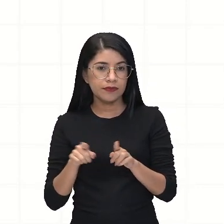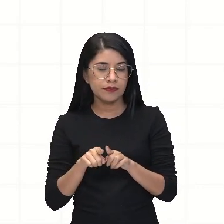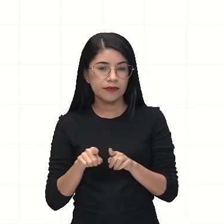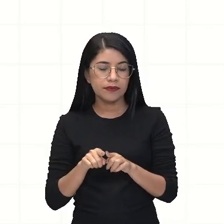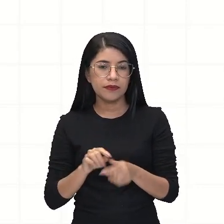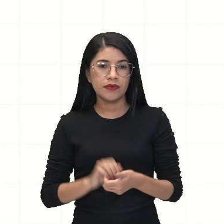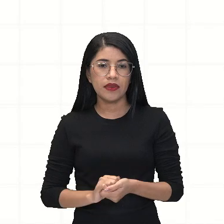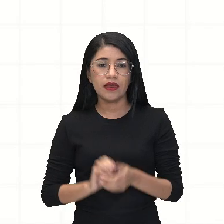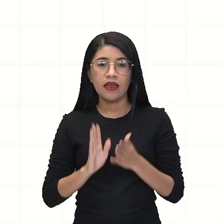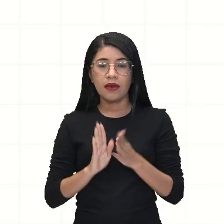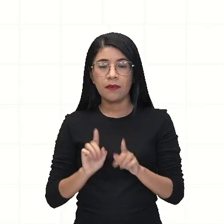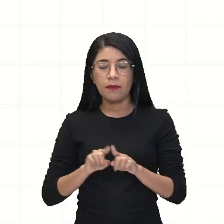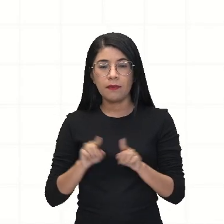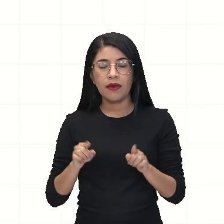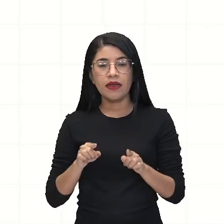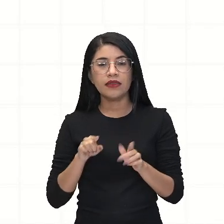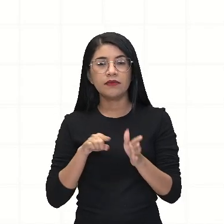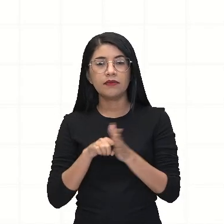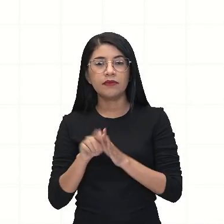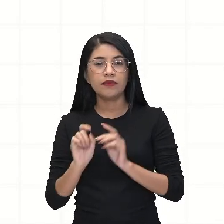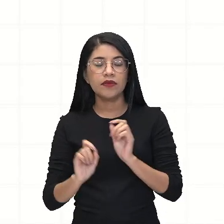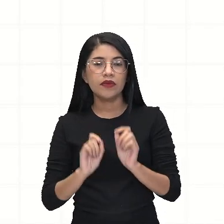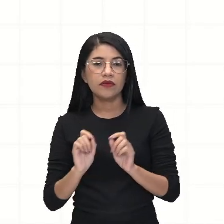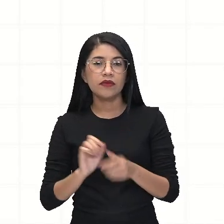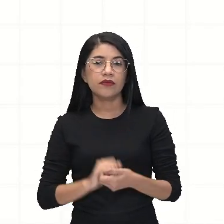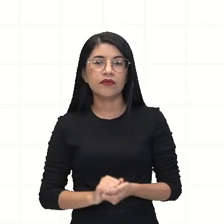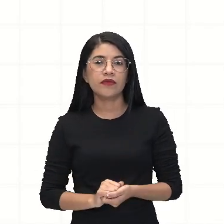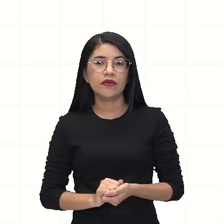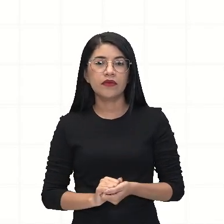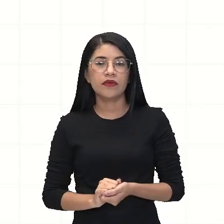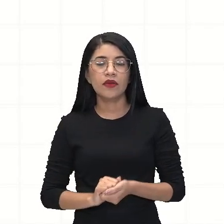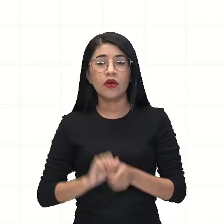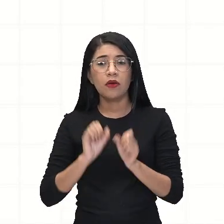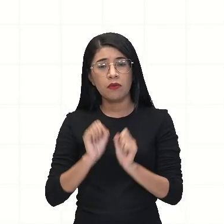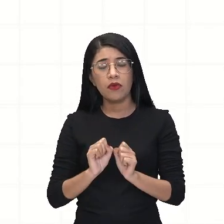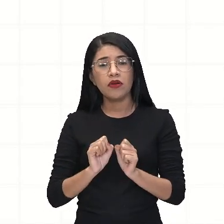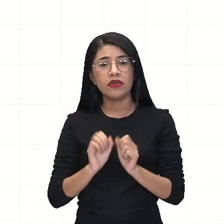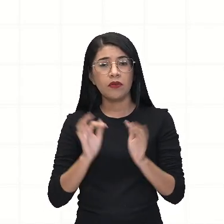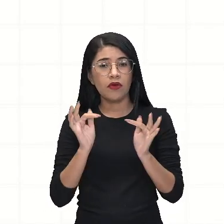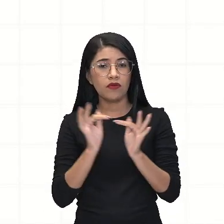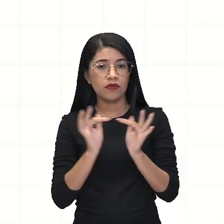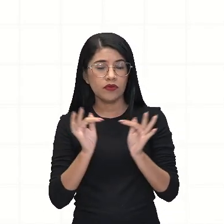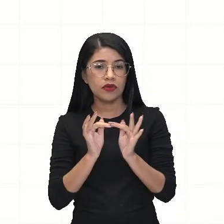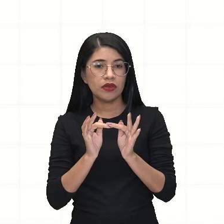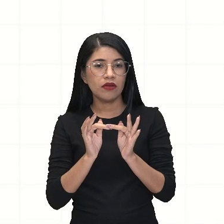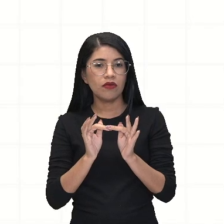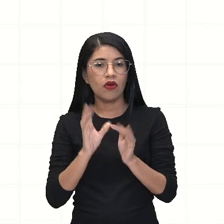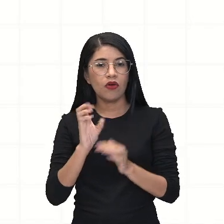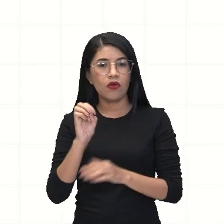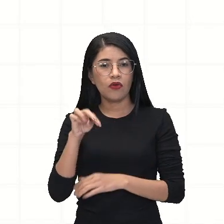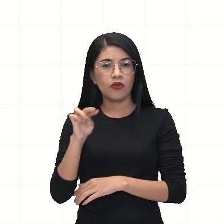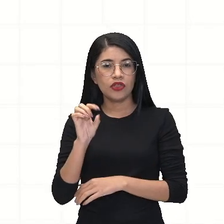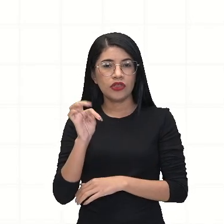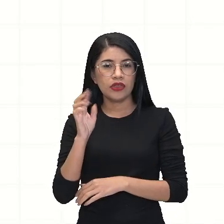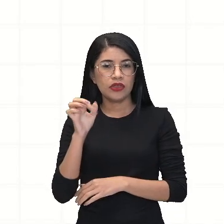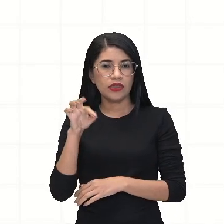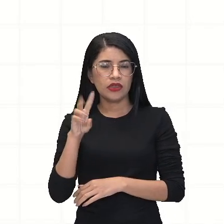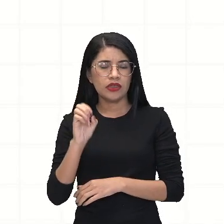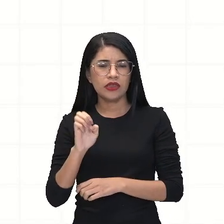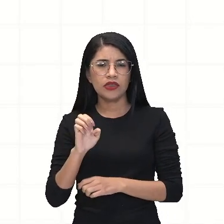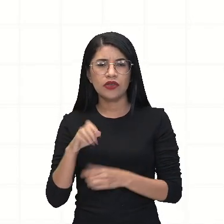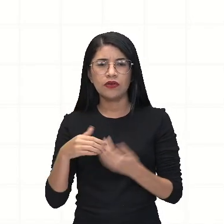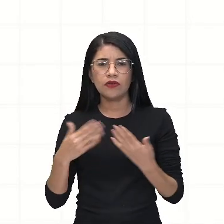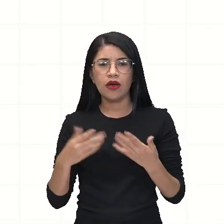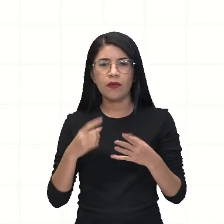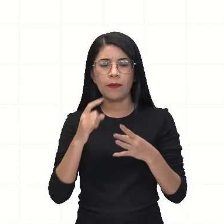é a seguinte: pode ser considerada uma função constante. Então, será se A1 é constante, A2